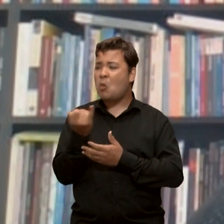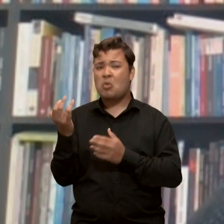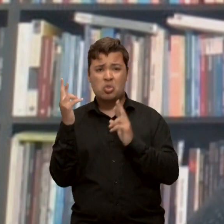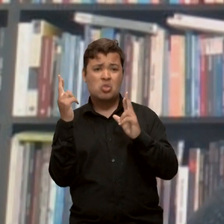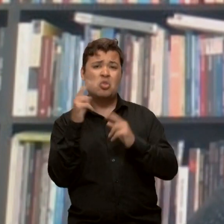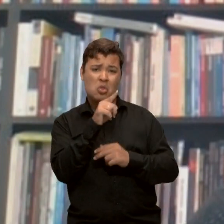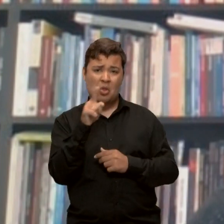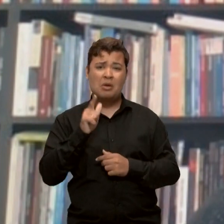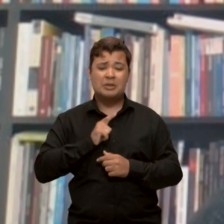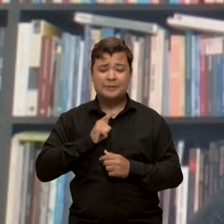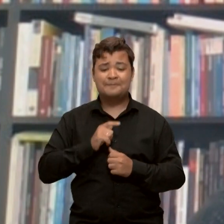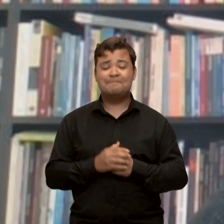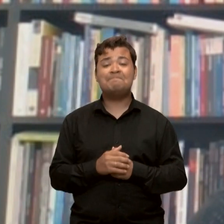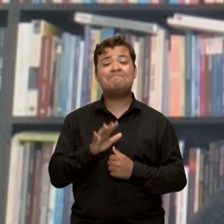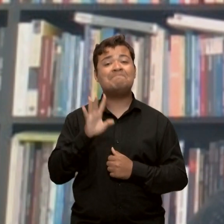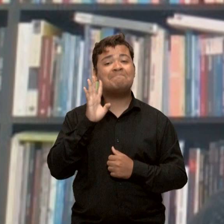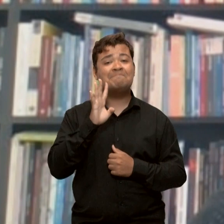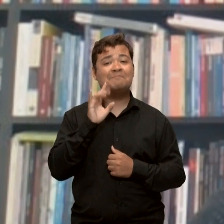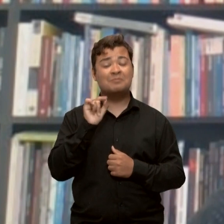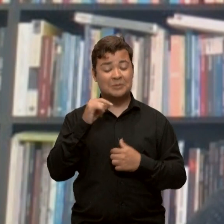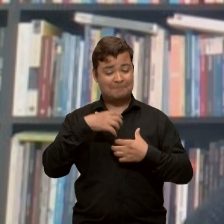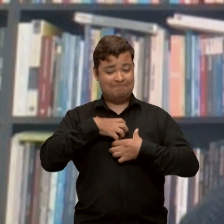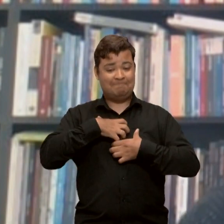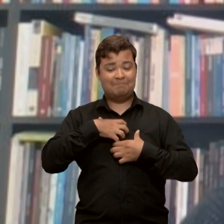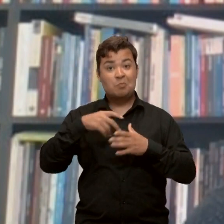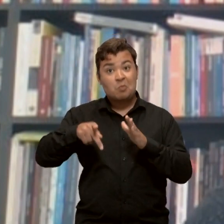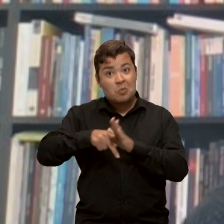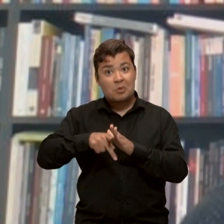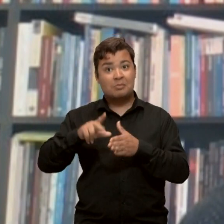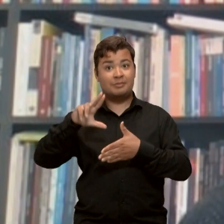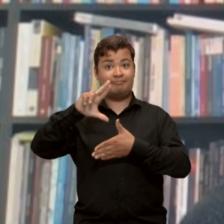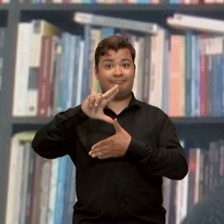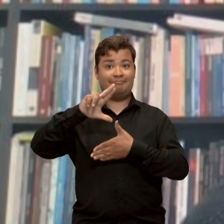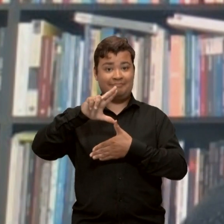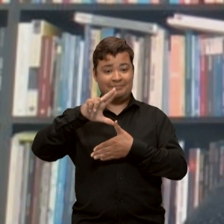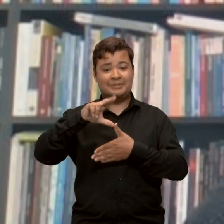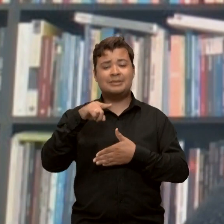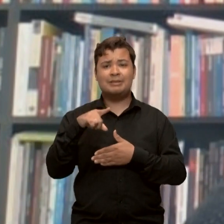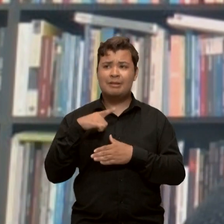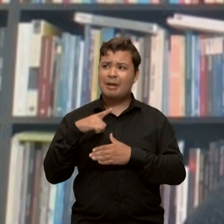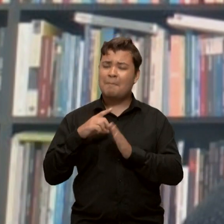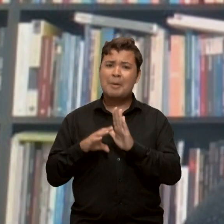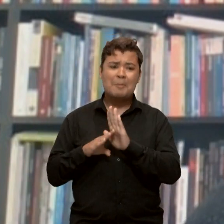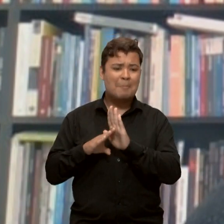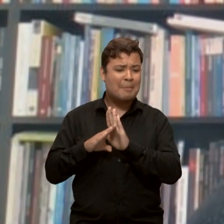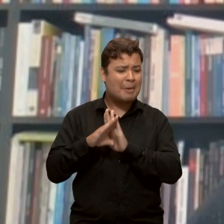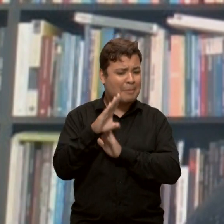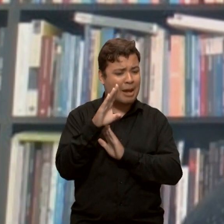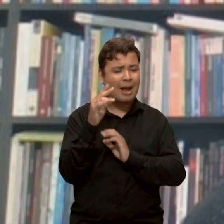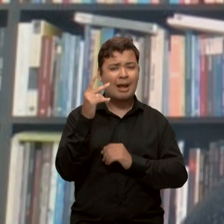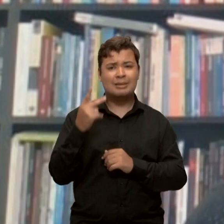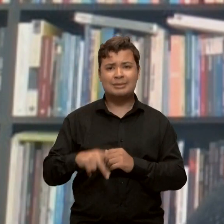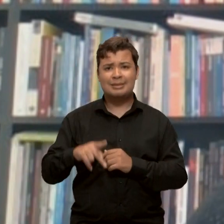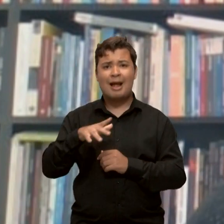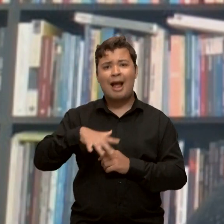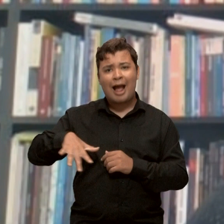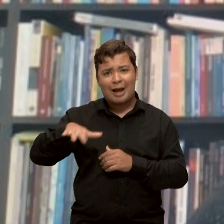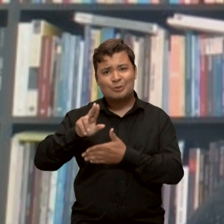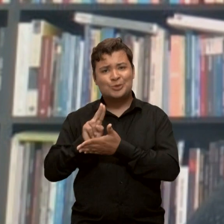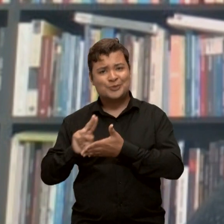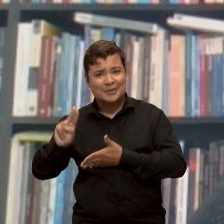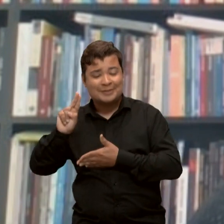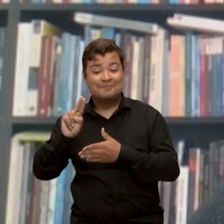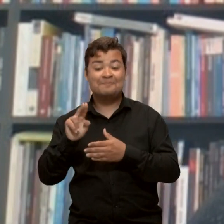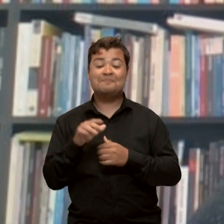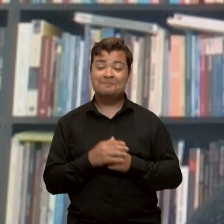eu acho muito legal que é o espírito latino-americano, que vem crescendo, principalmente na universidade, na psicologia. A gente tem uma